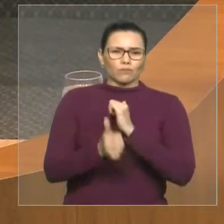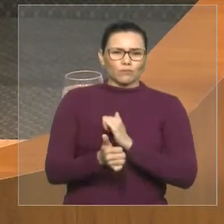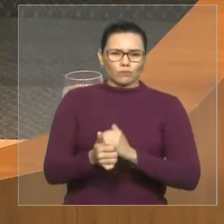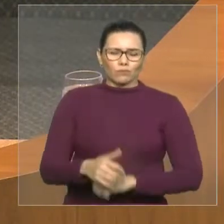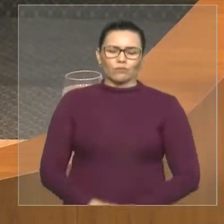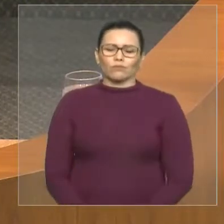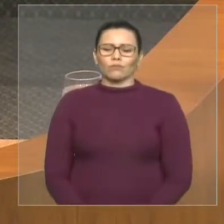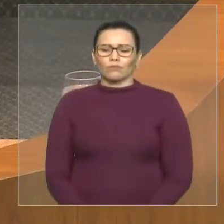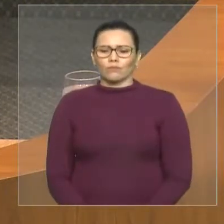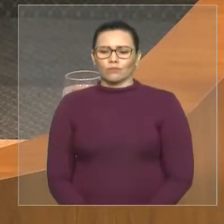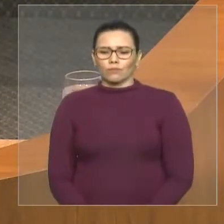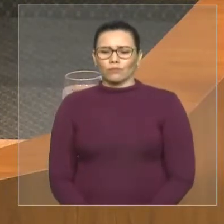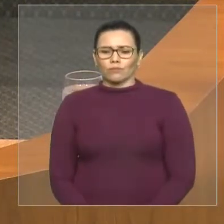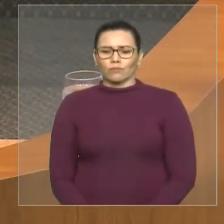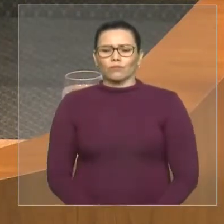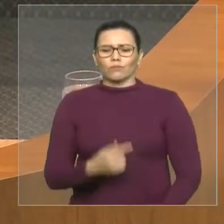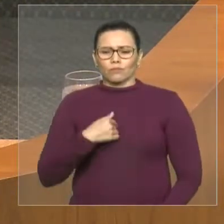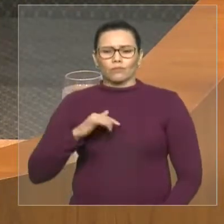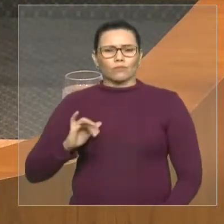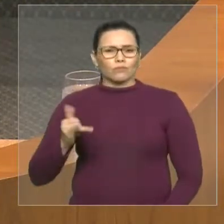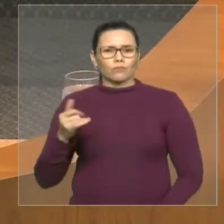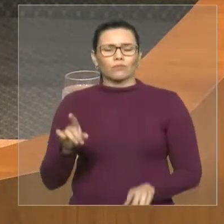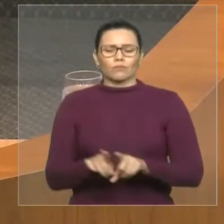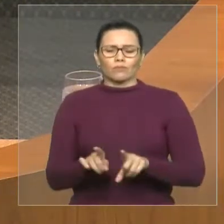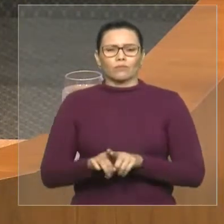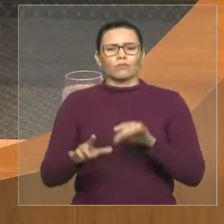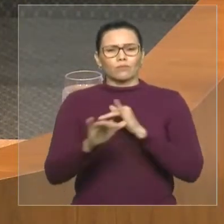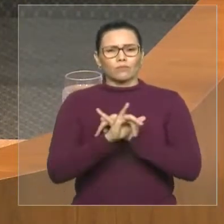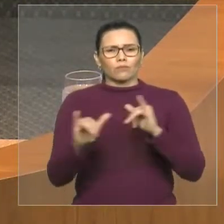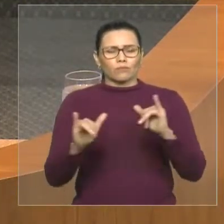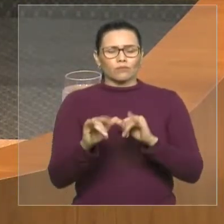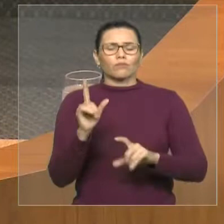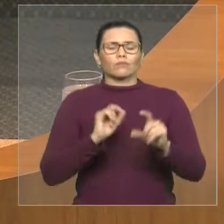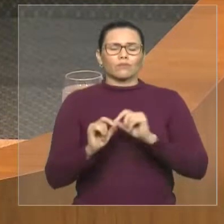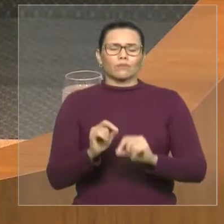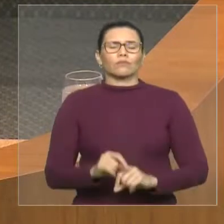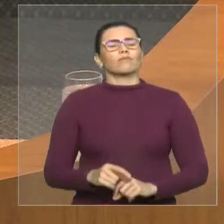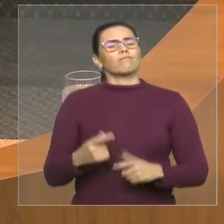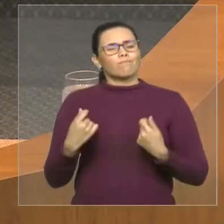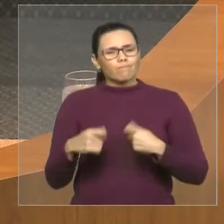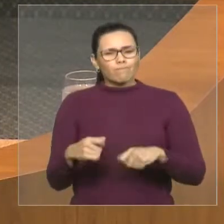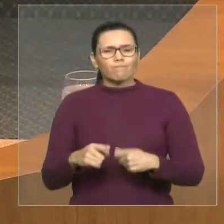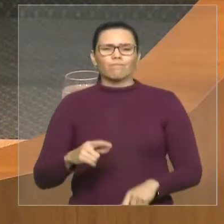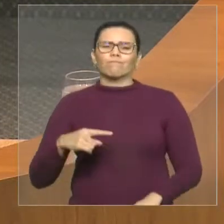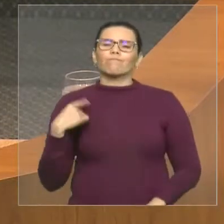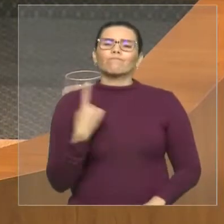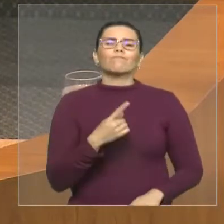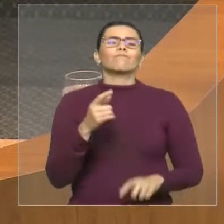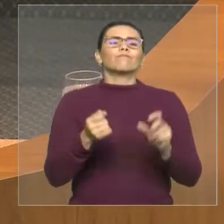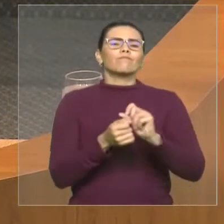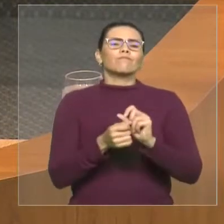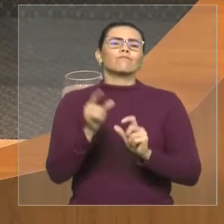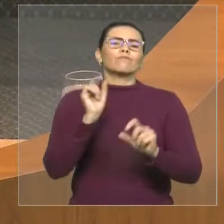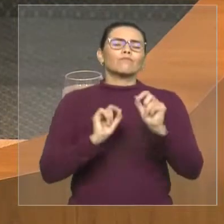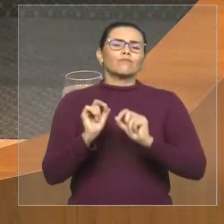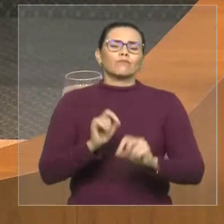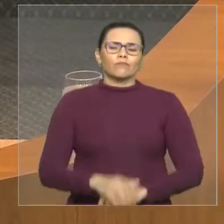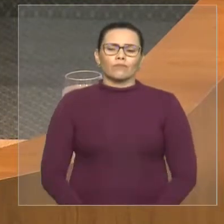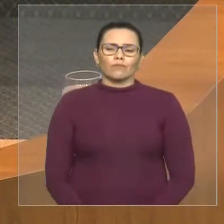também aproveito para destacar a importância de incentivarmos o